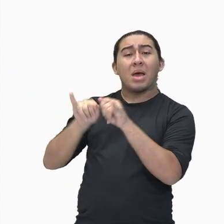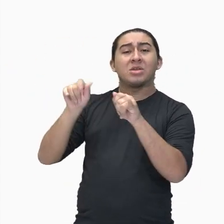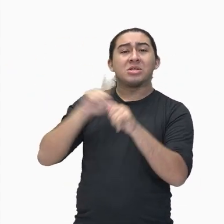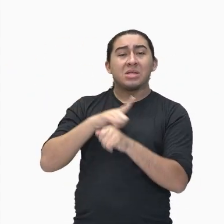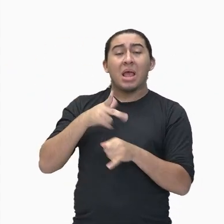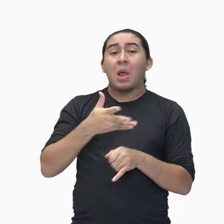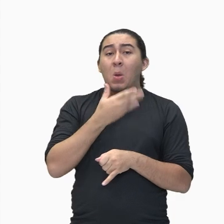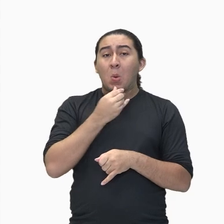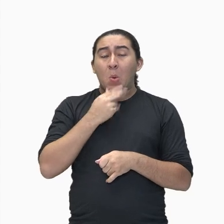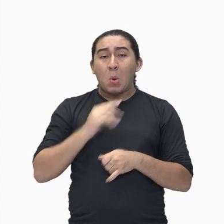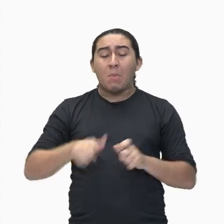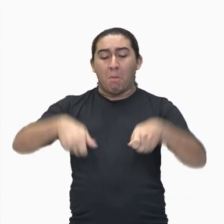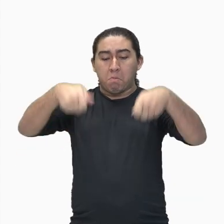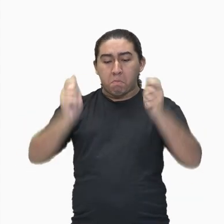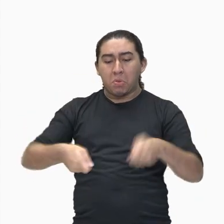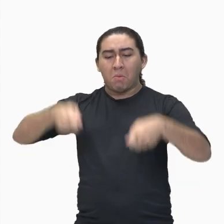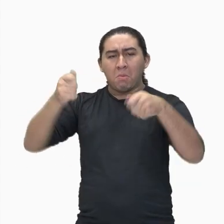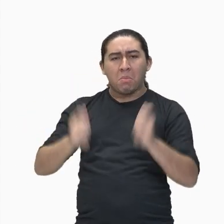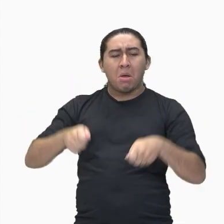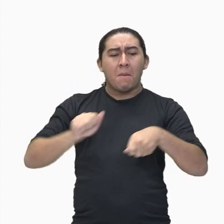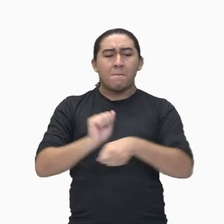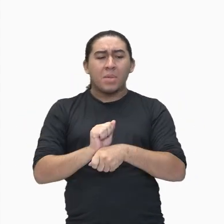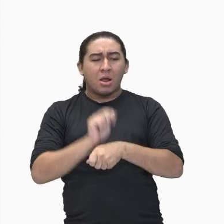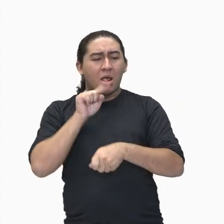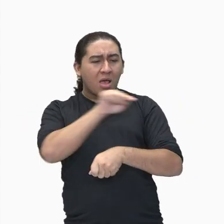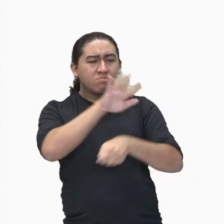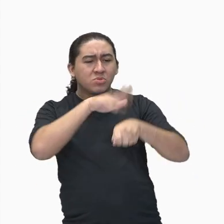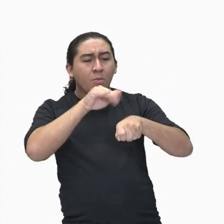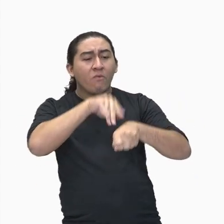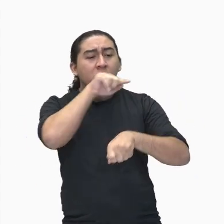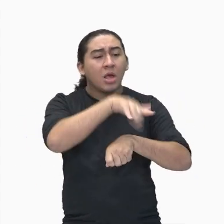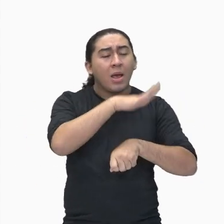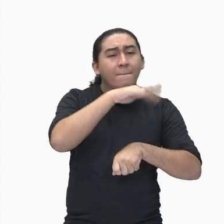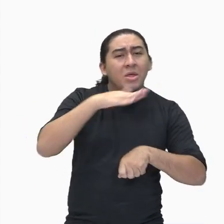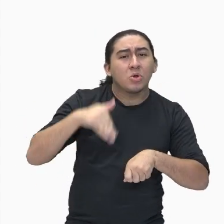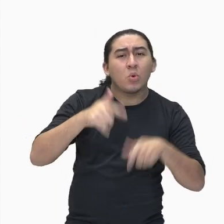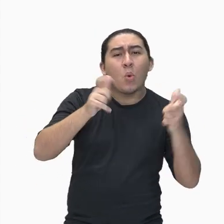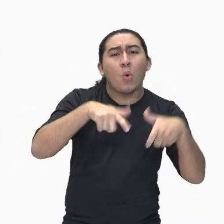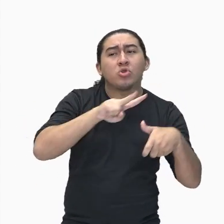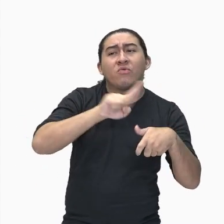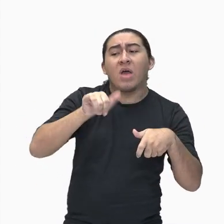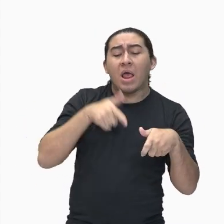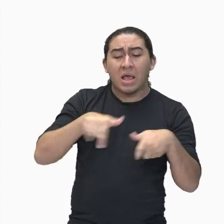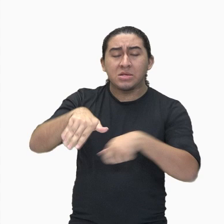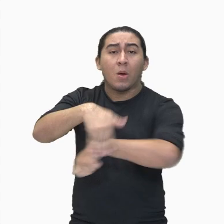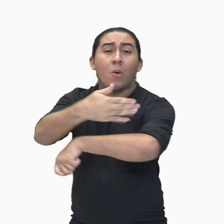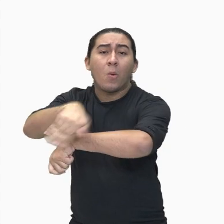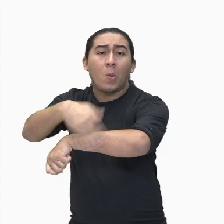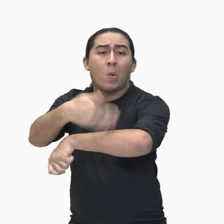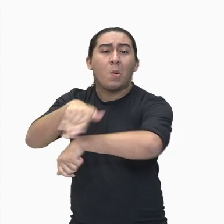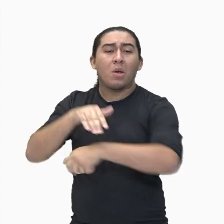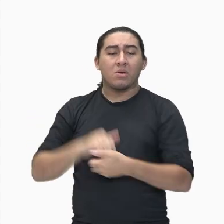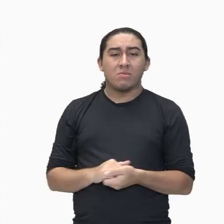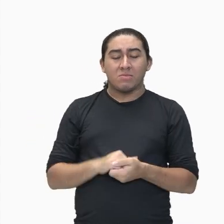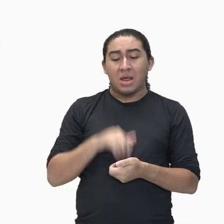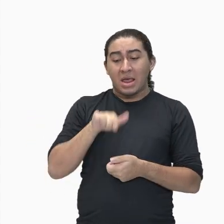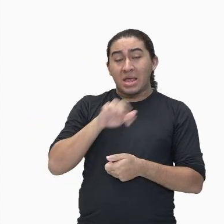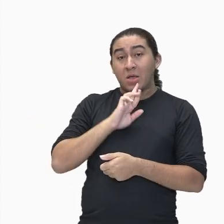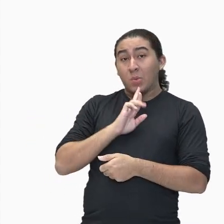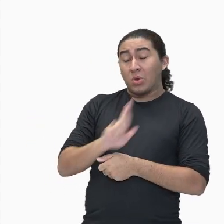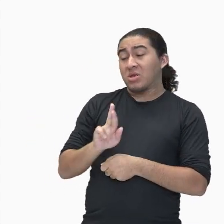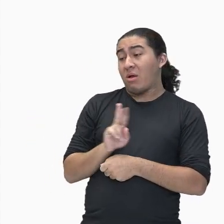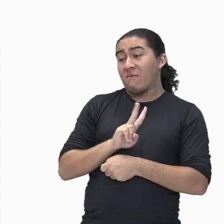vigário a cavalo. Você aí, menino, para onde vai essa estrada? Ela não vai